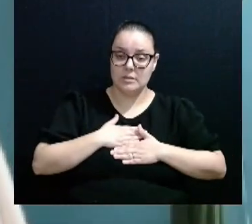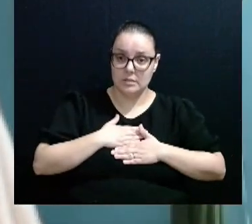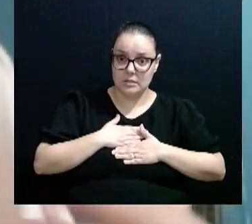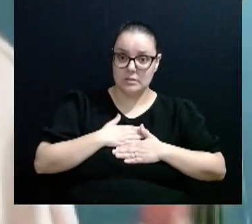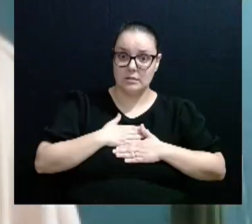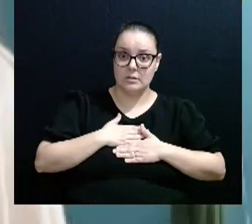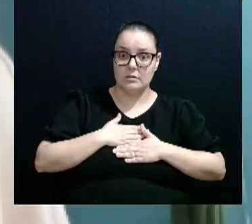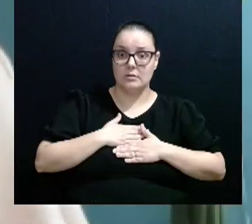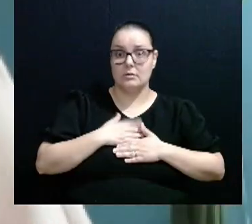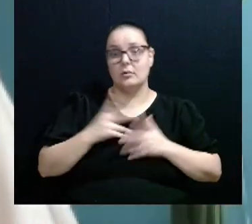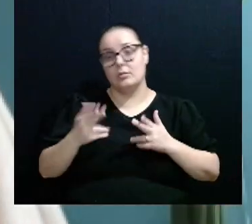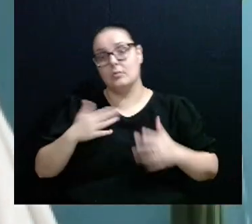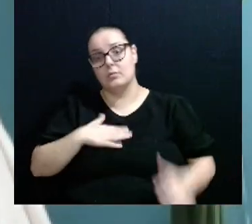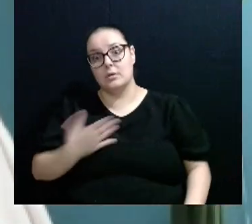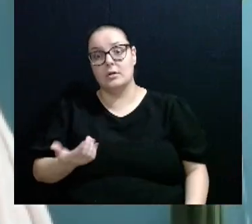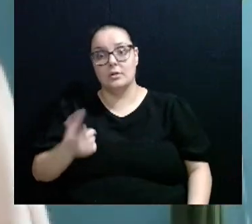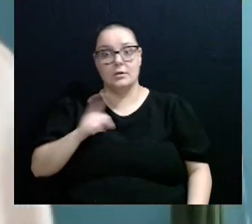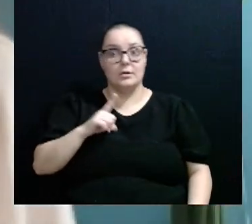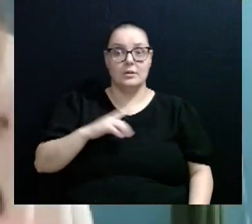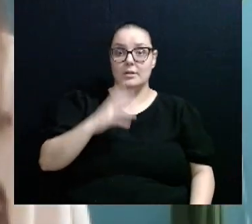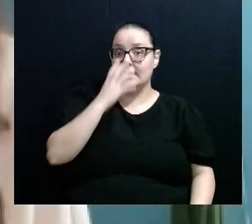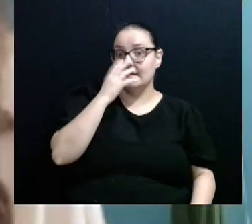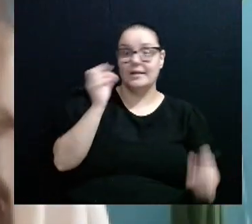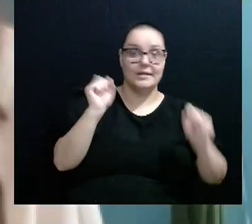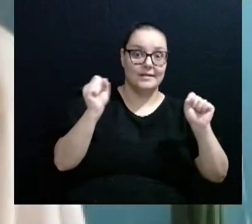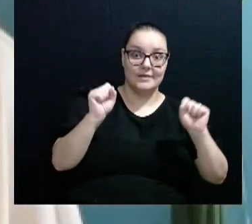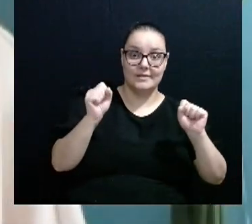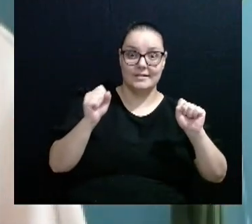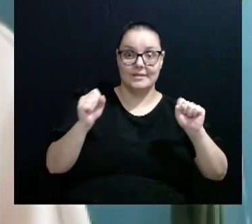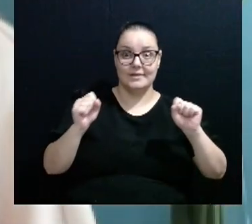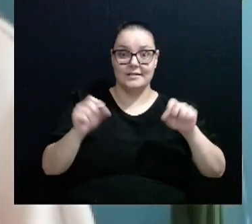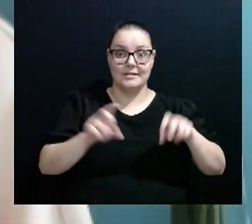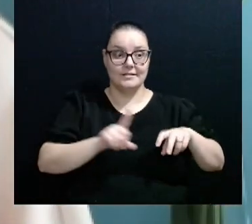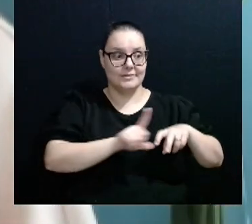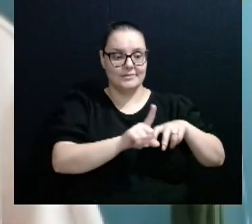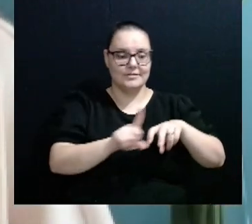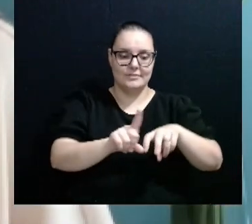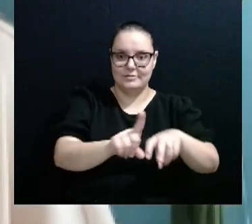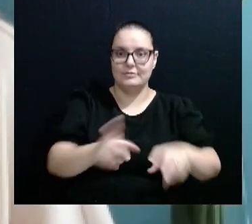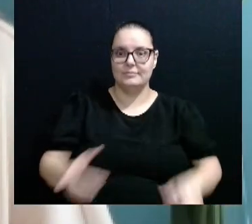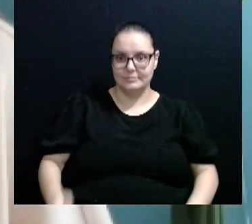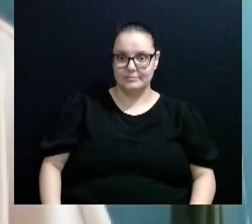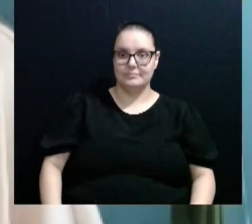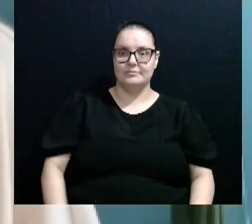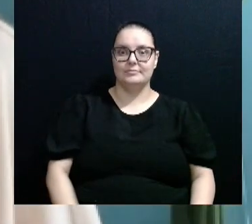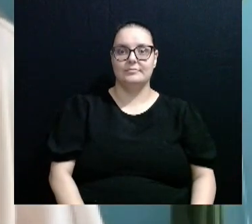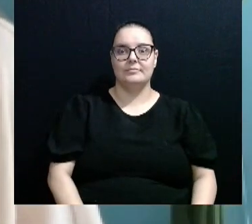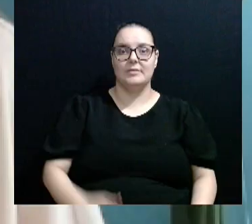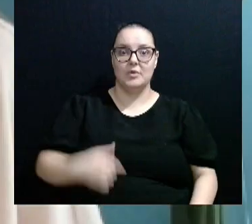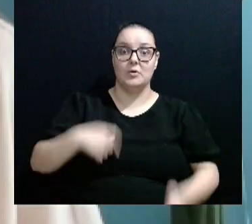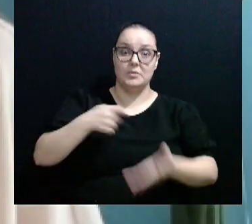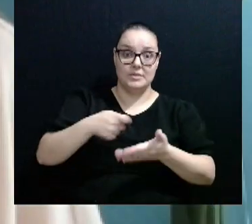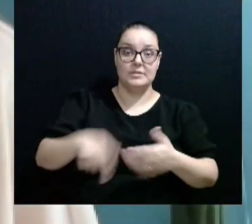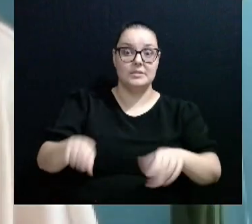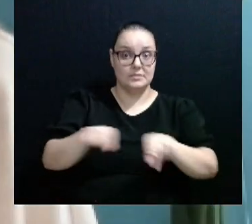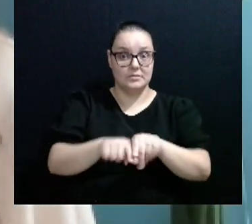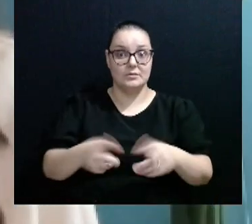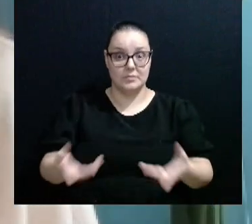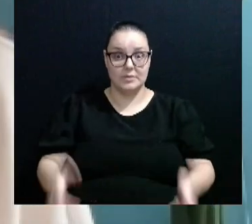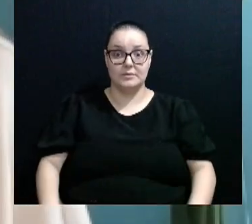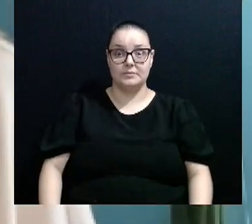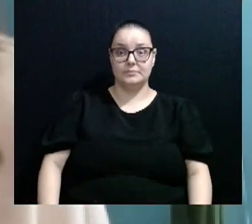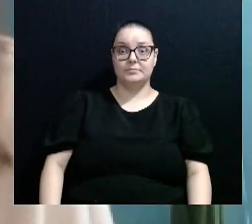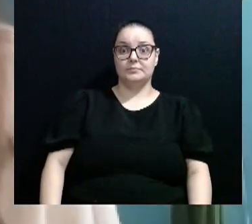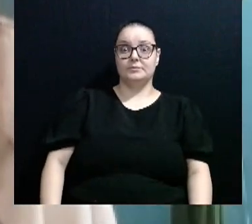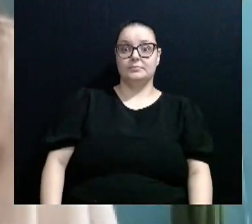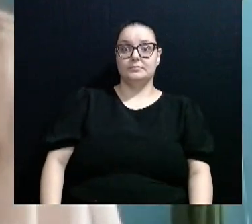uma cachorrinha, adoro que ela fica no meu pé. Agora eu escrevo, né, também, e ela fica aqui no meu